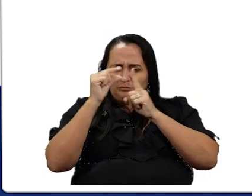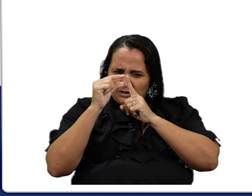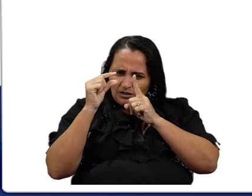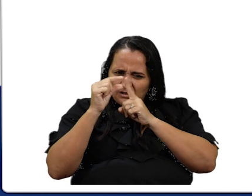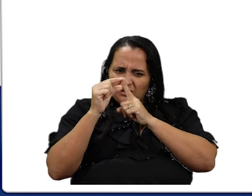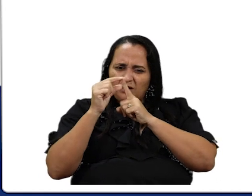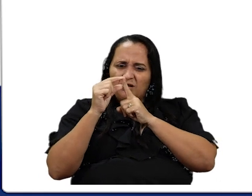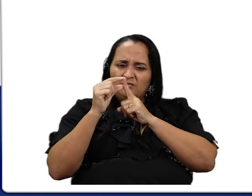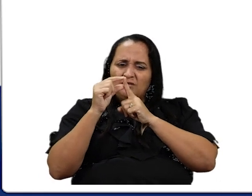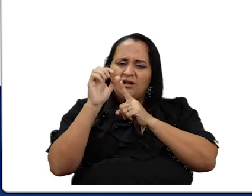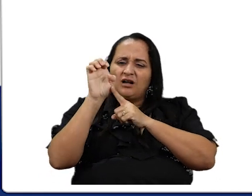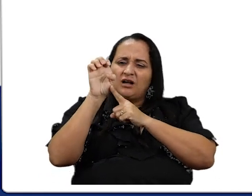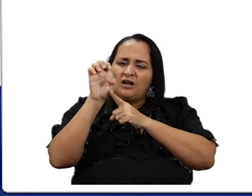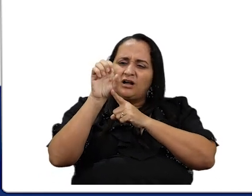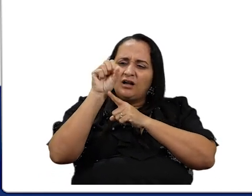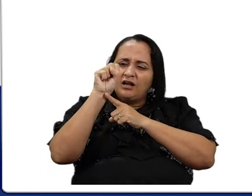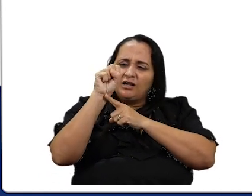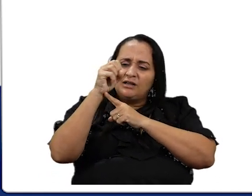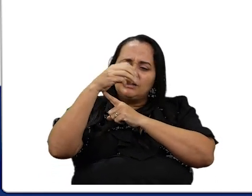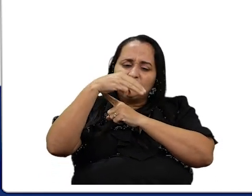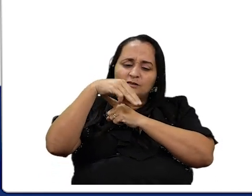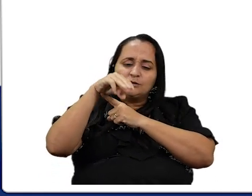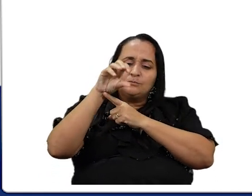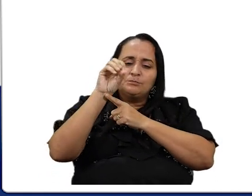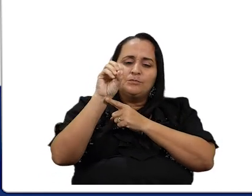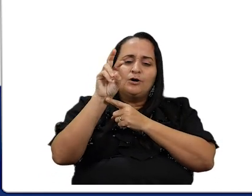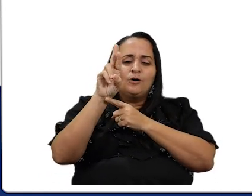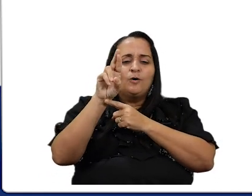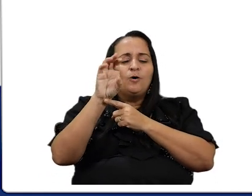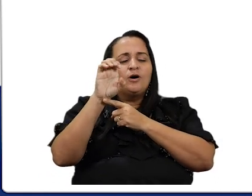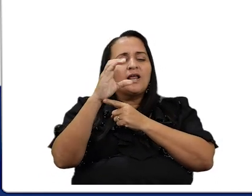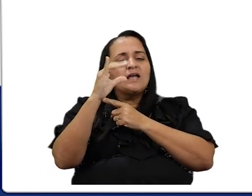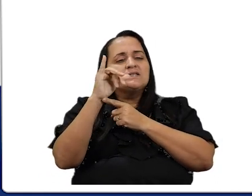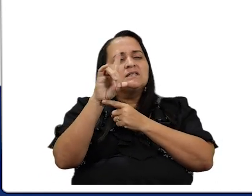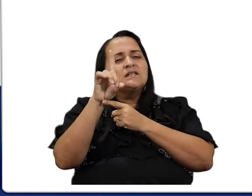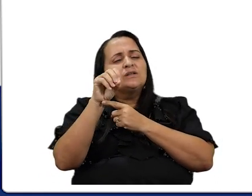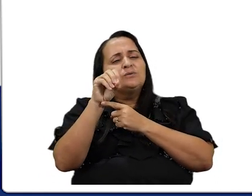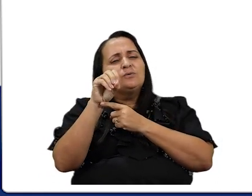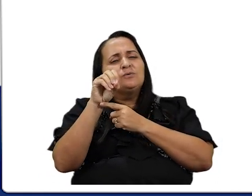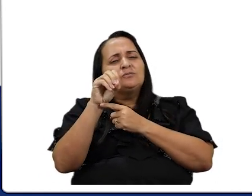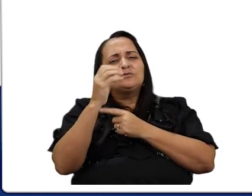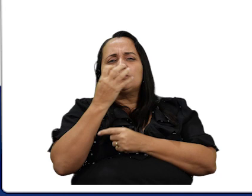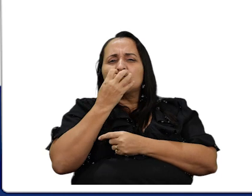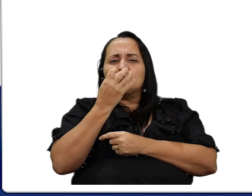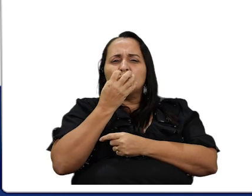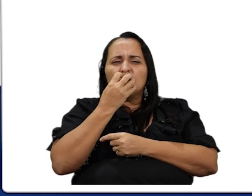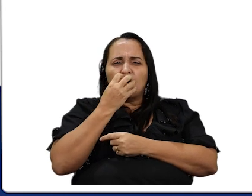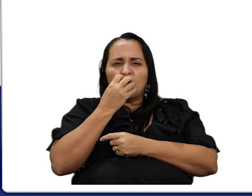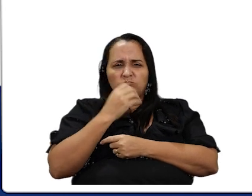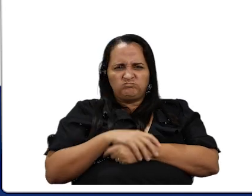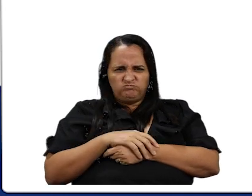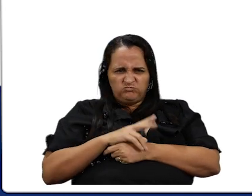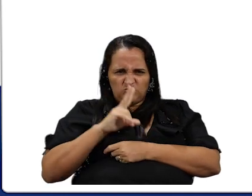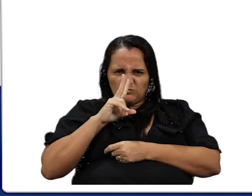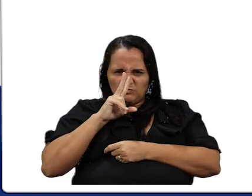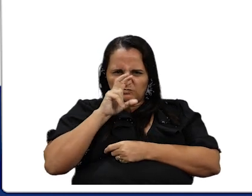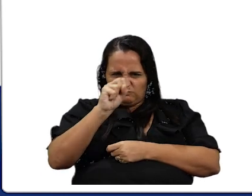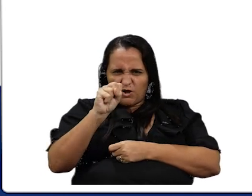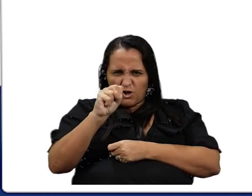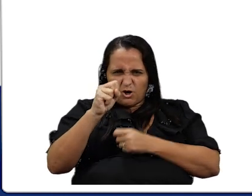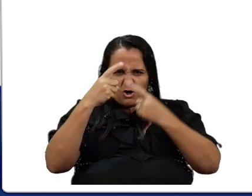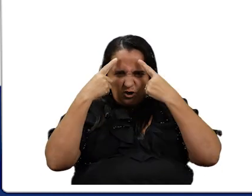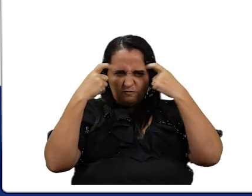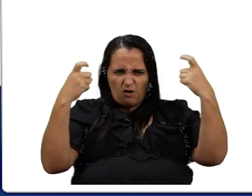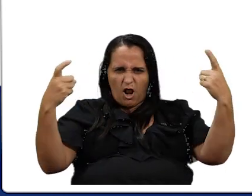mesmo sentido que essa, né, que eu acabei de ler? Um cão de caça valente, afinal.